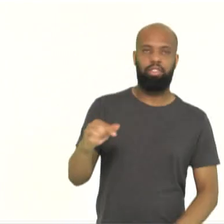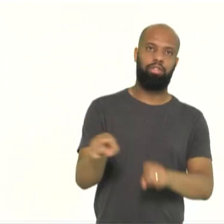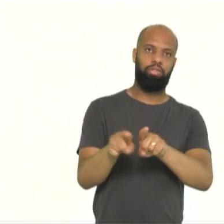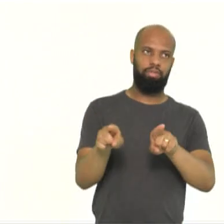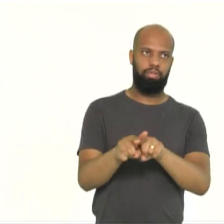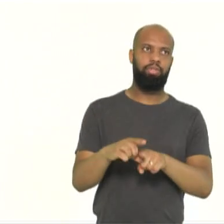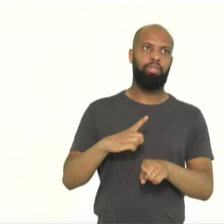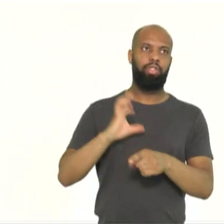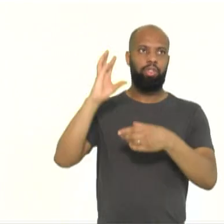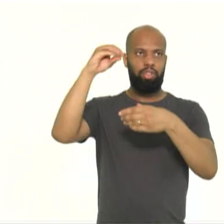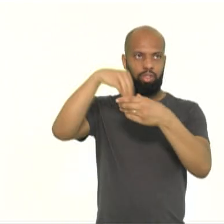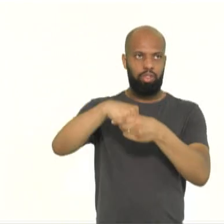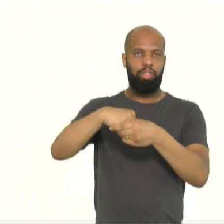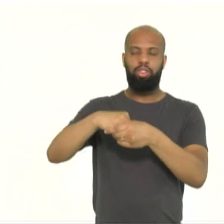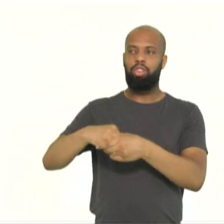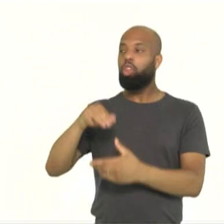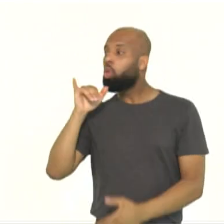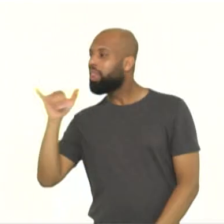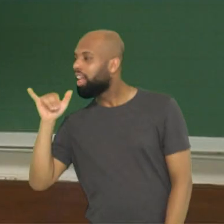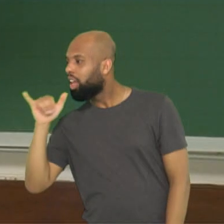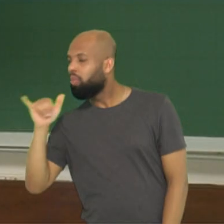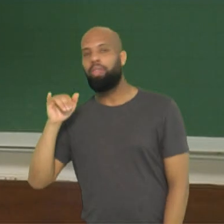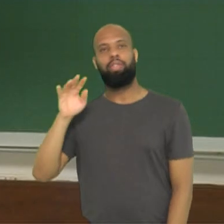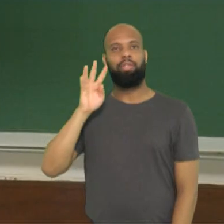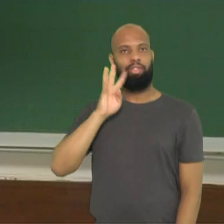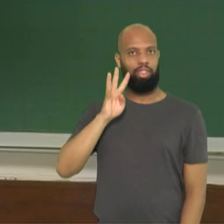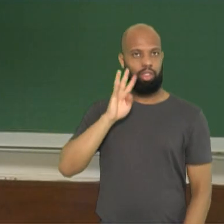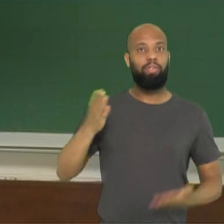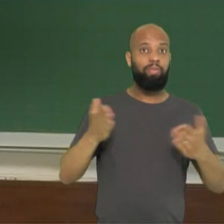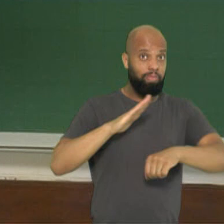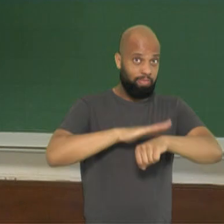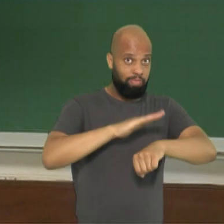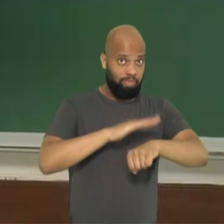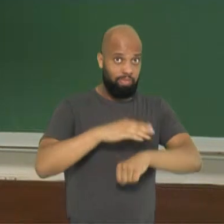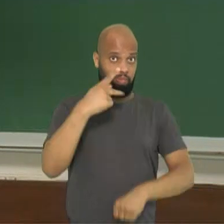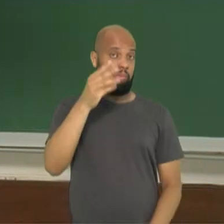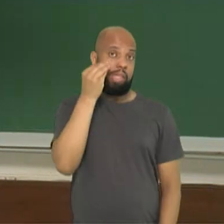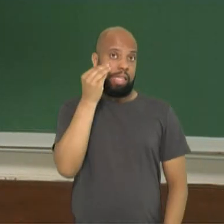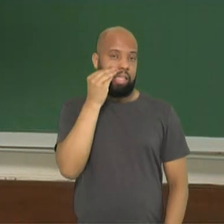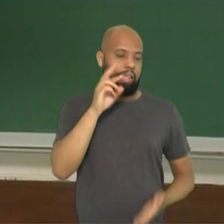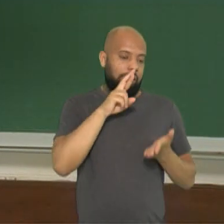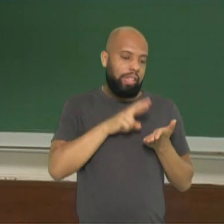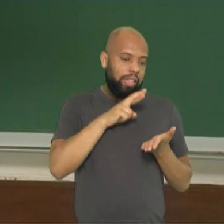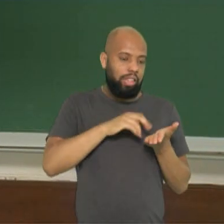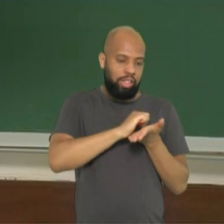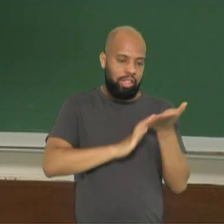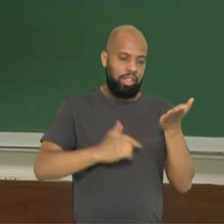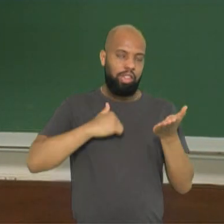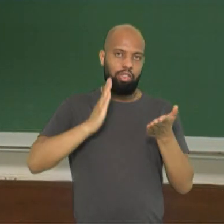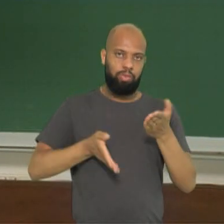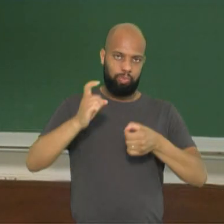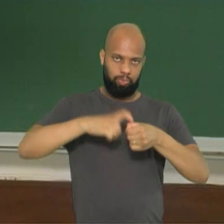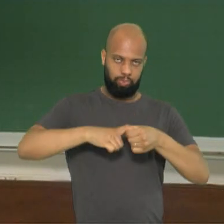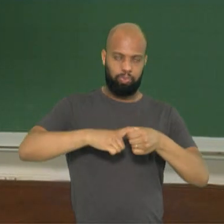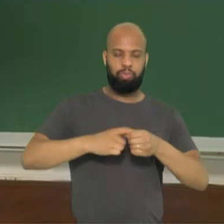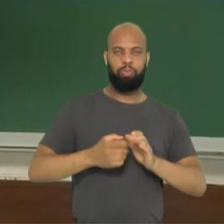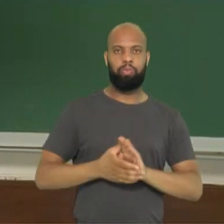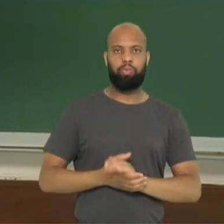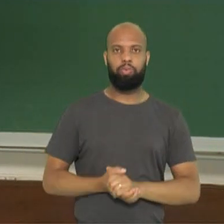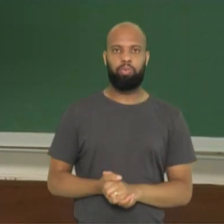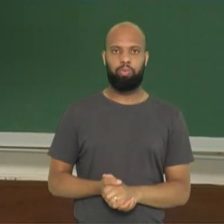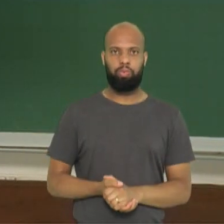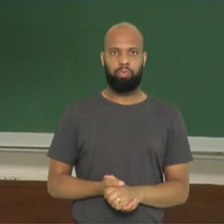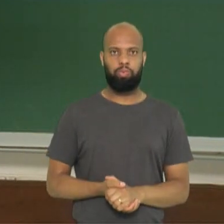gerúndio, a sua amiga algo muy divertido. Um tempinho para você realizar esta atividade e nós já retornamos